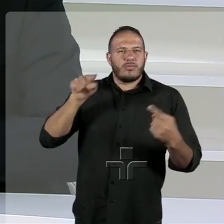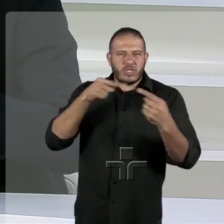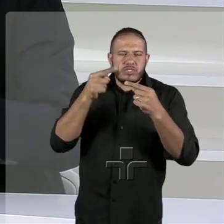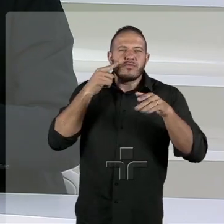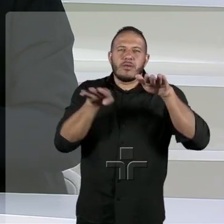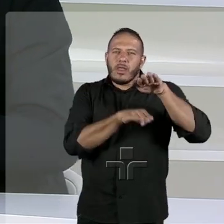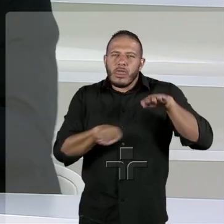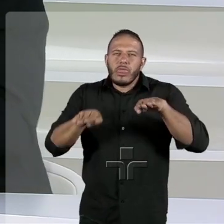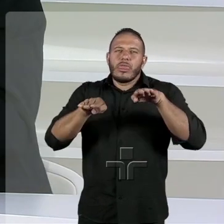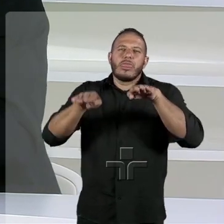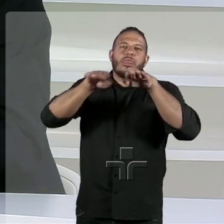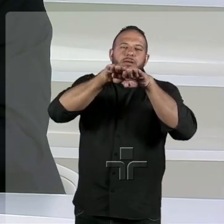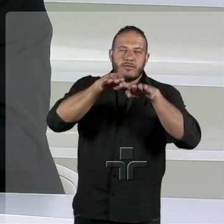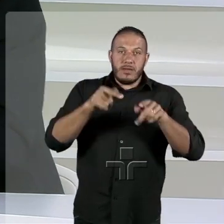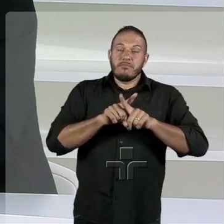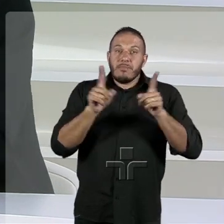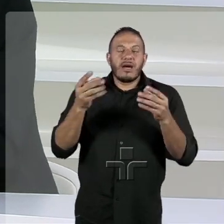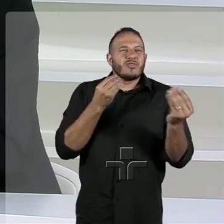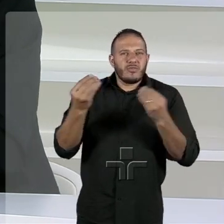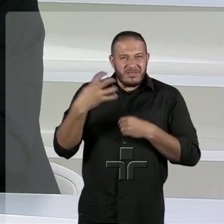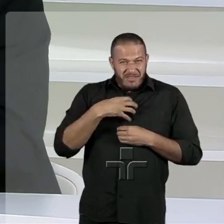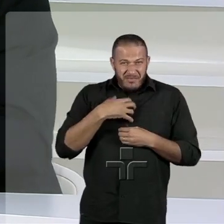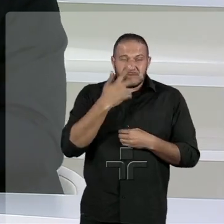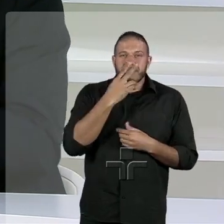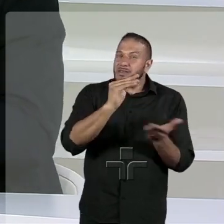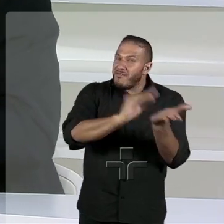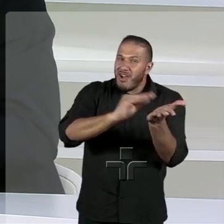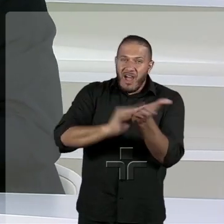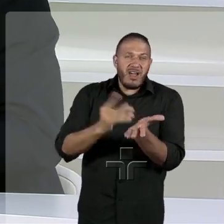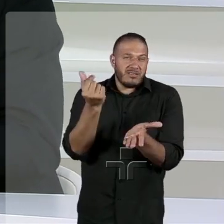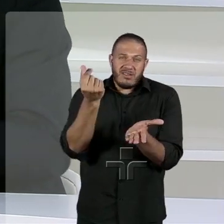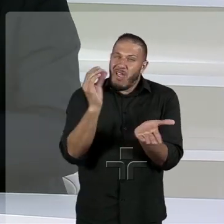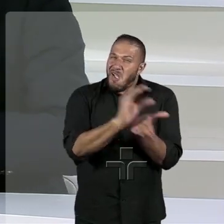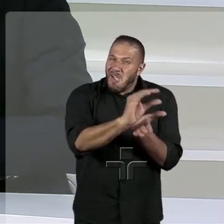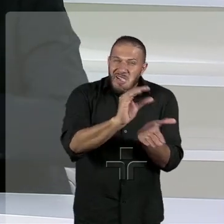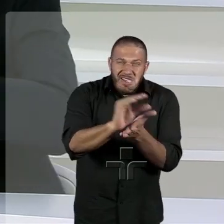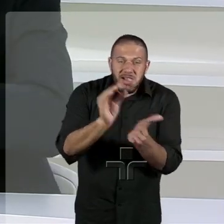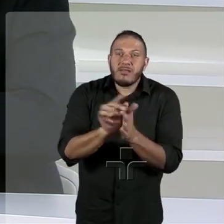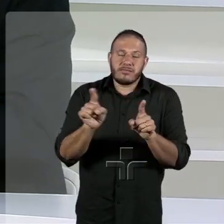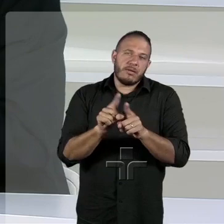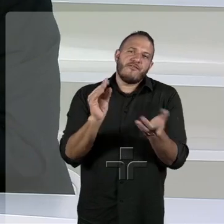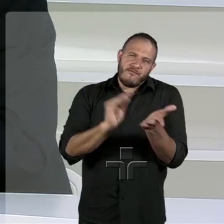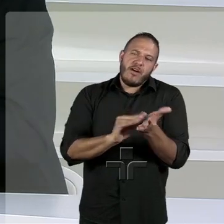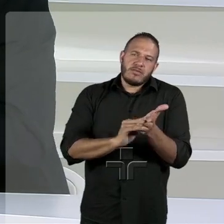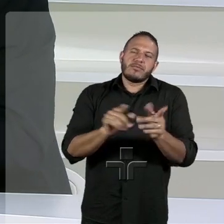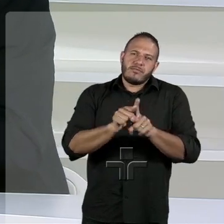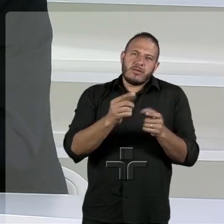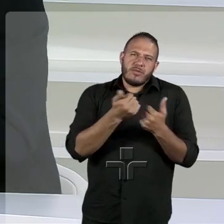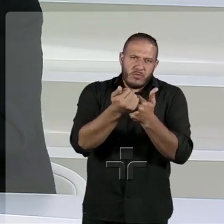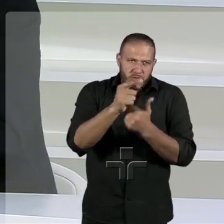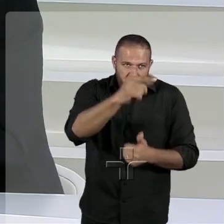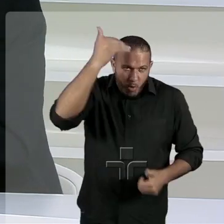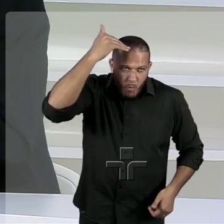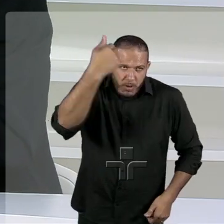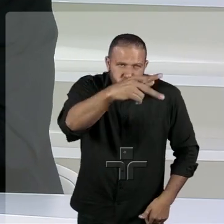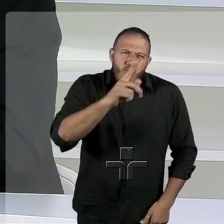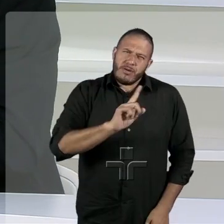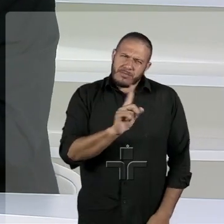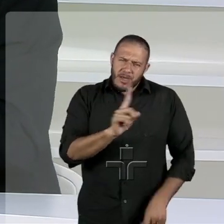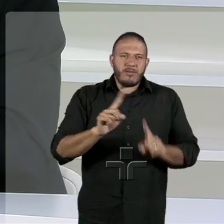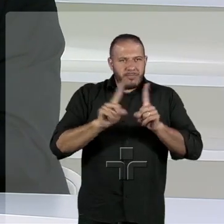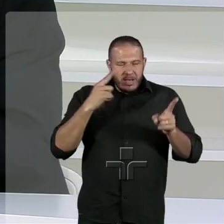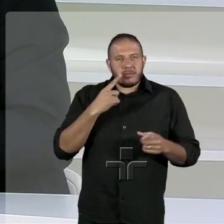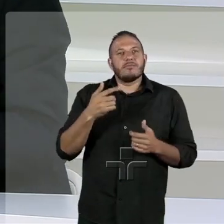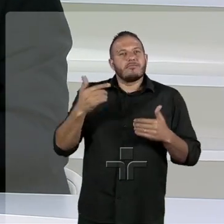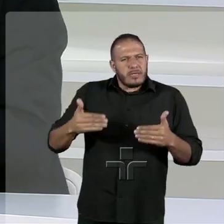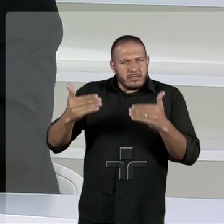desigualdade, mas num cenário de falta de recursos e de falta de apoio agora, claro que o senhor não é culpado por isso, mas o Ministério da